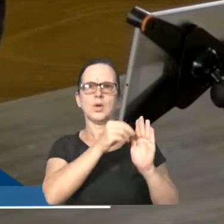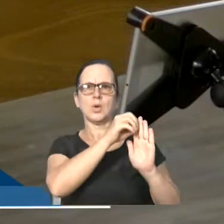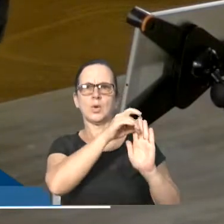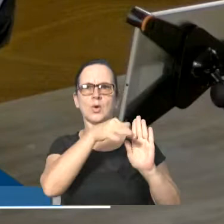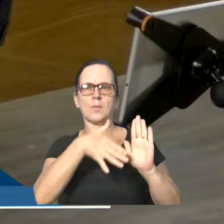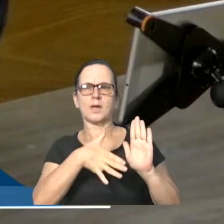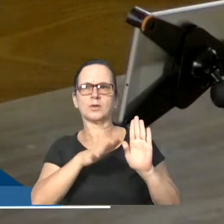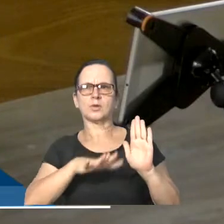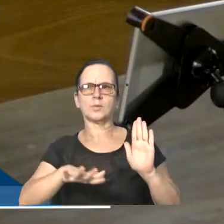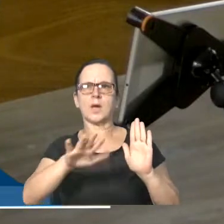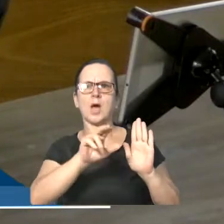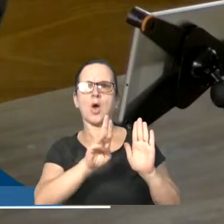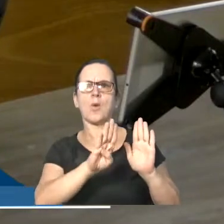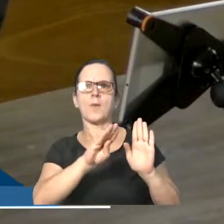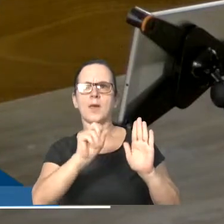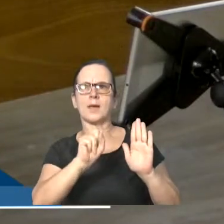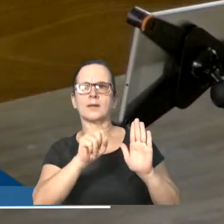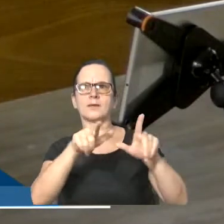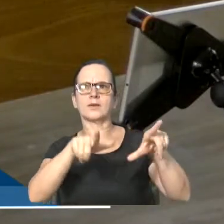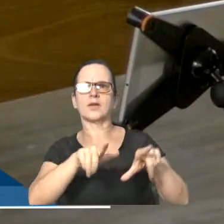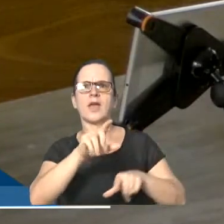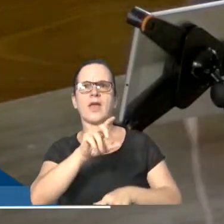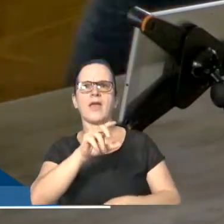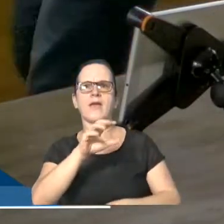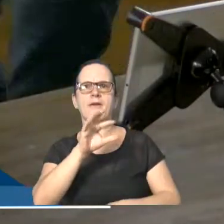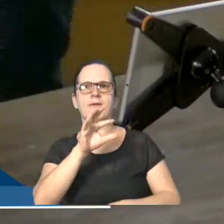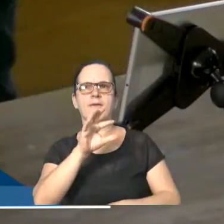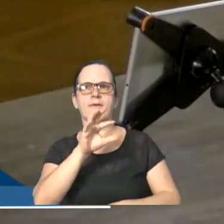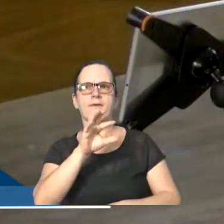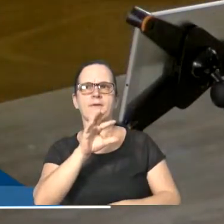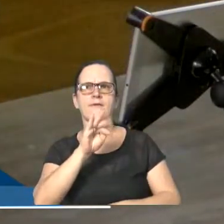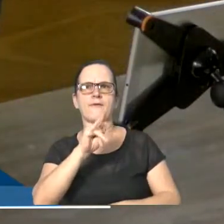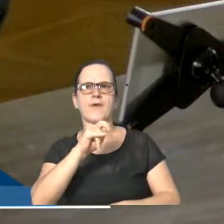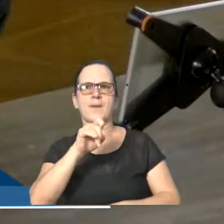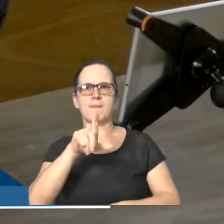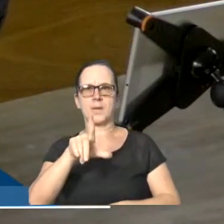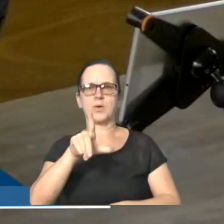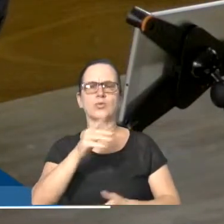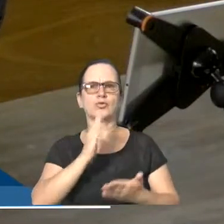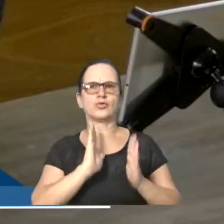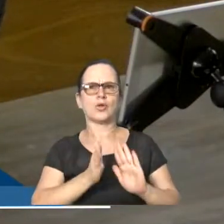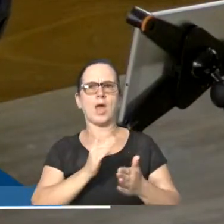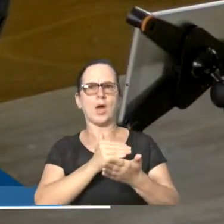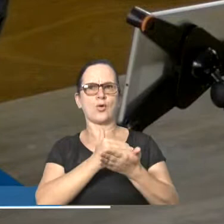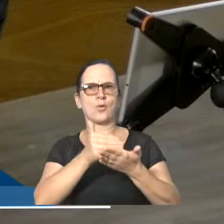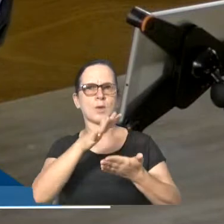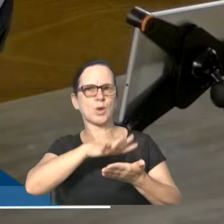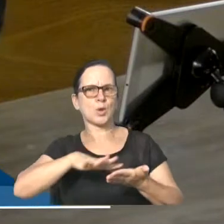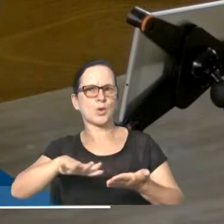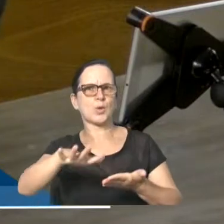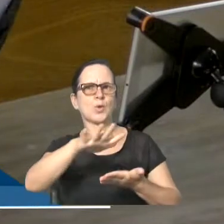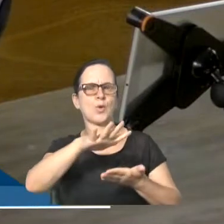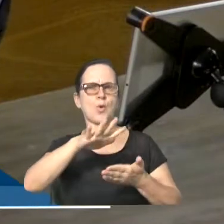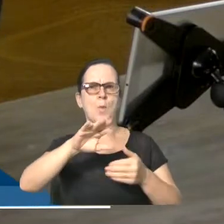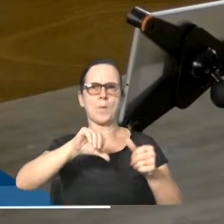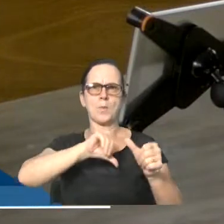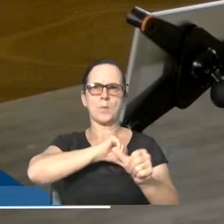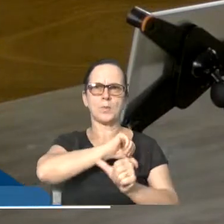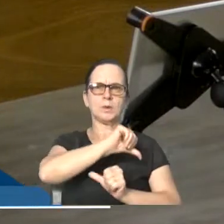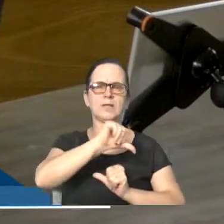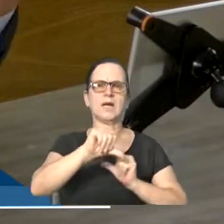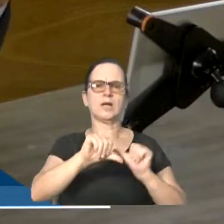UBS total, para o UBS da Fabril, né? Já começou lá algumas movimentações, já estou acompanhando em